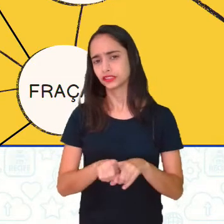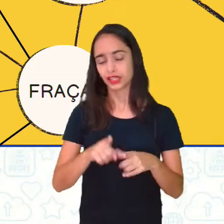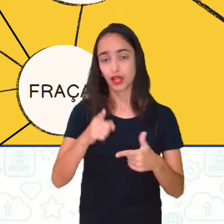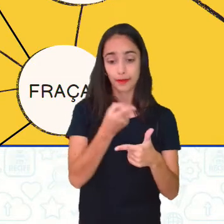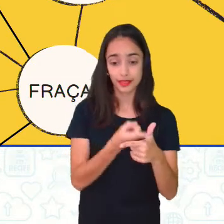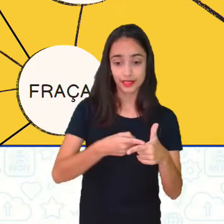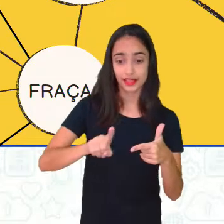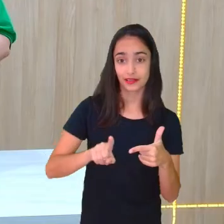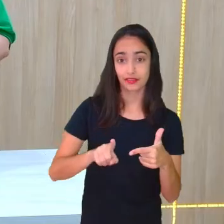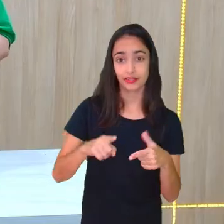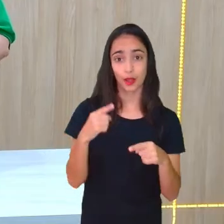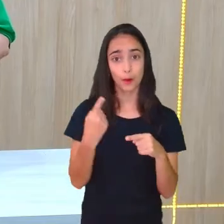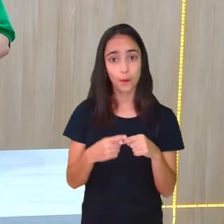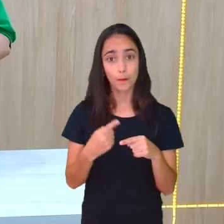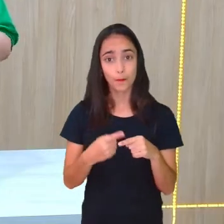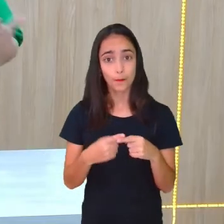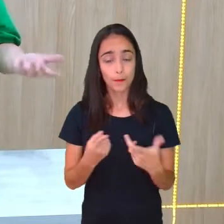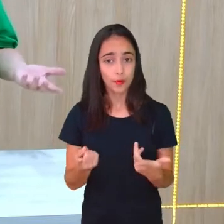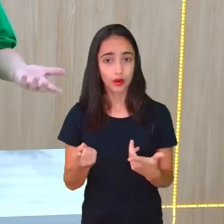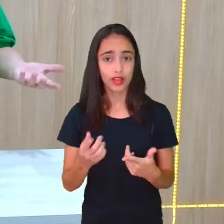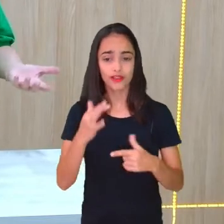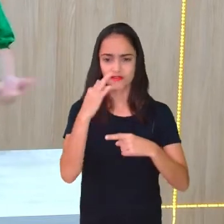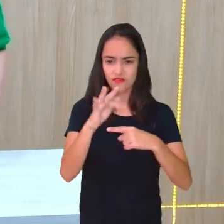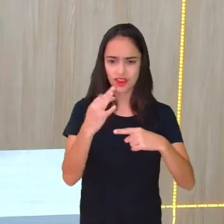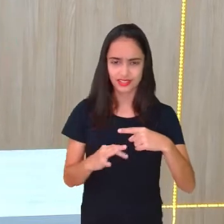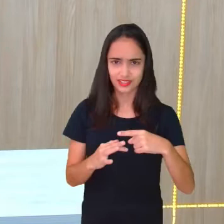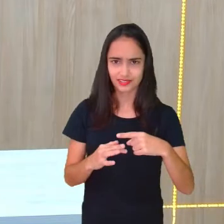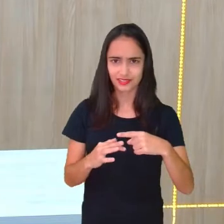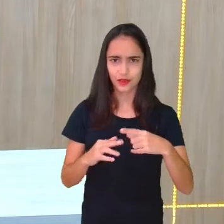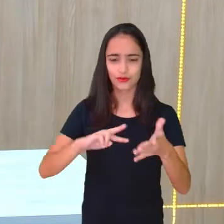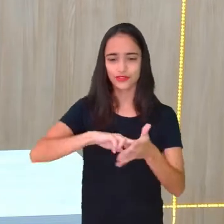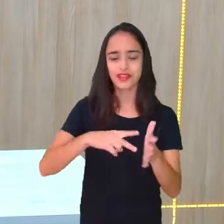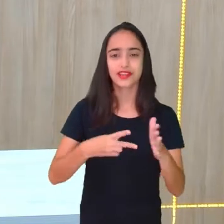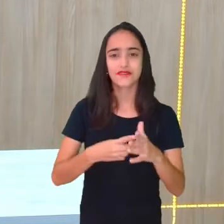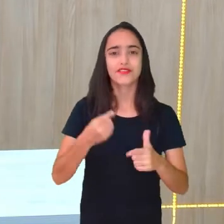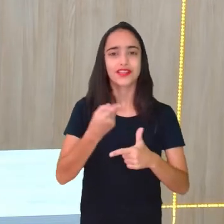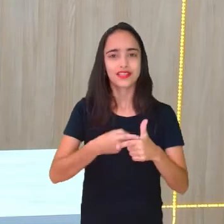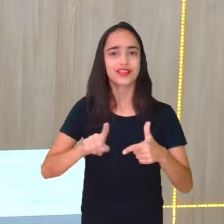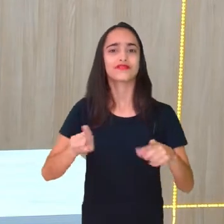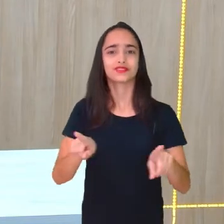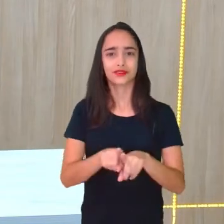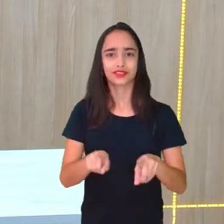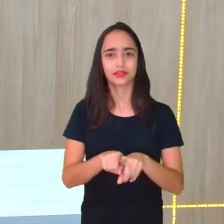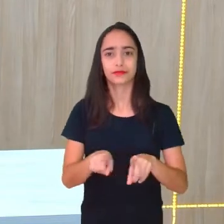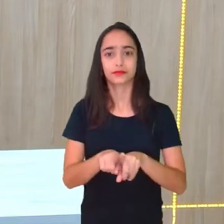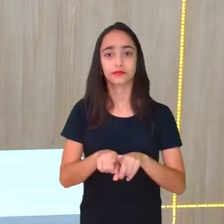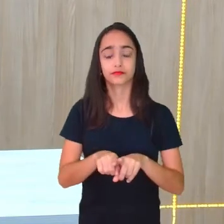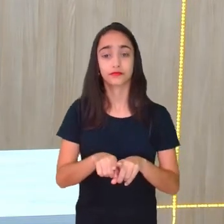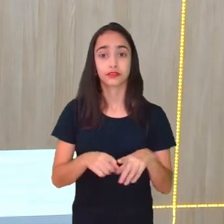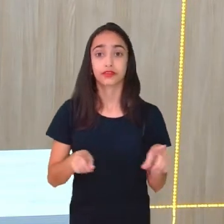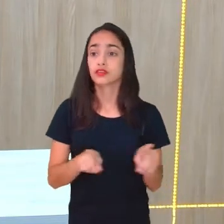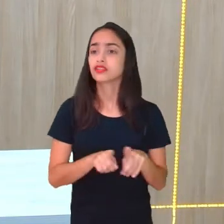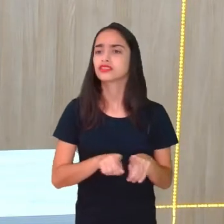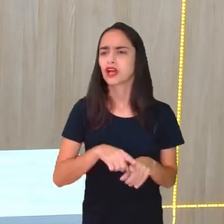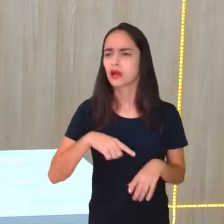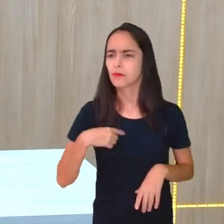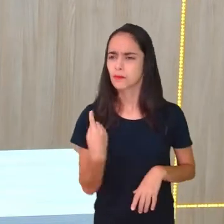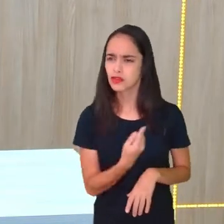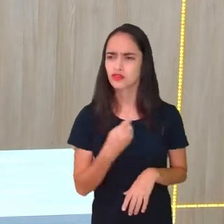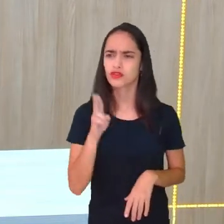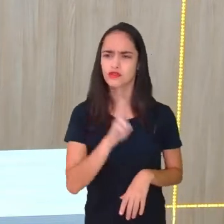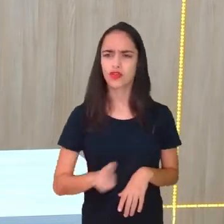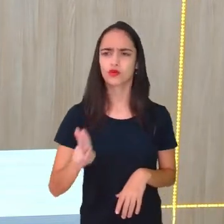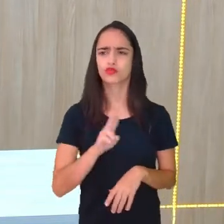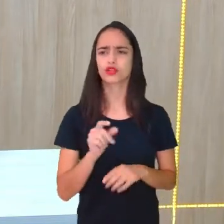de contas, fração também é divisão. Vou usar conjunto. Professora, a gente não viu essa nomenclatura